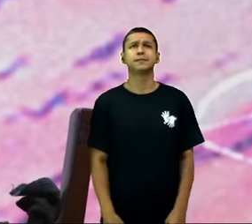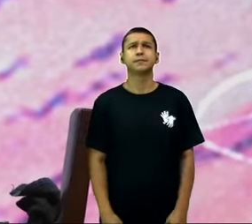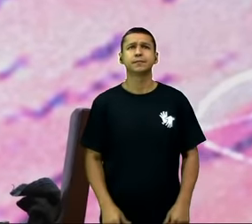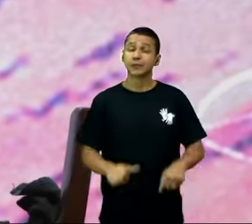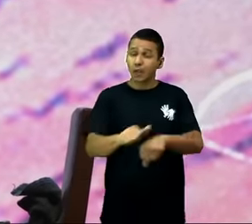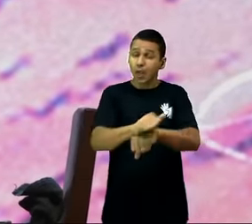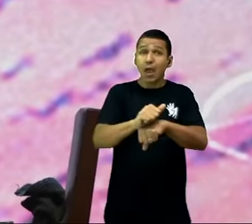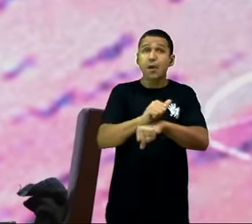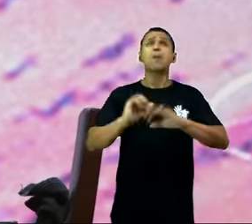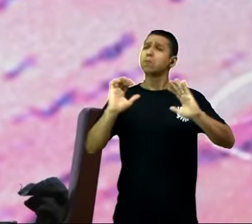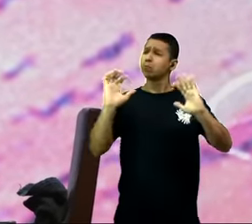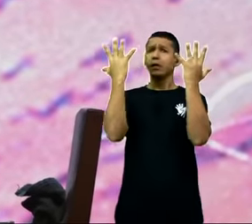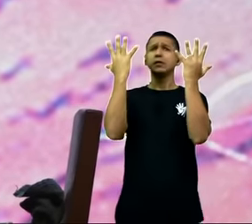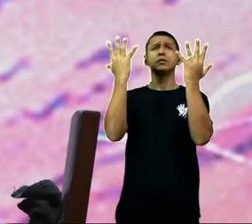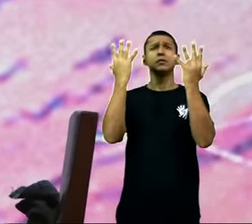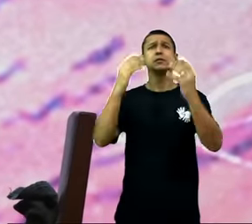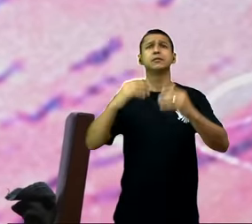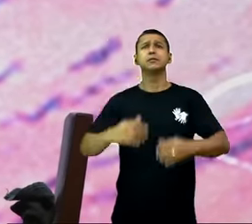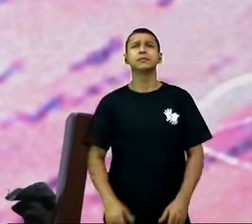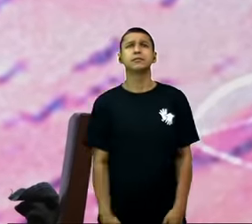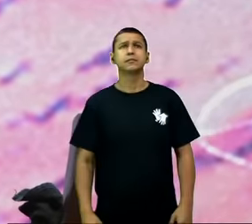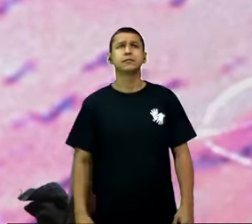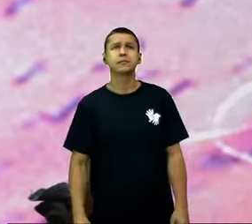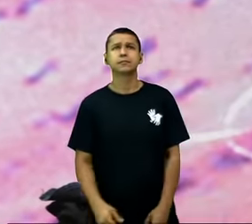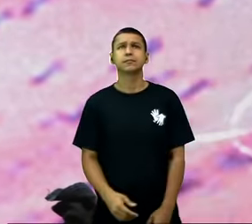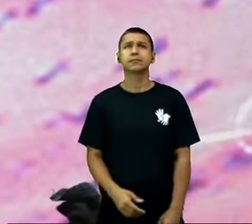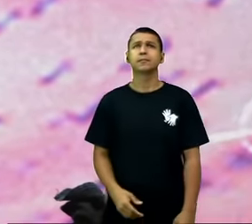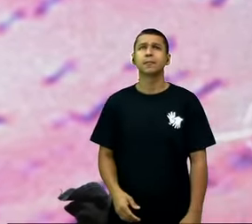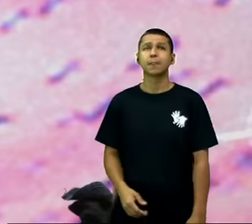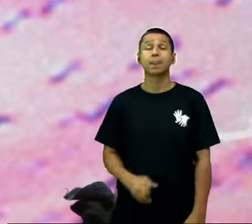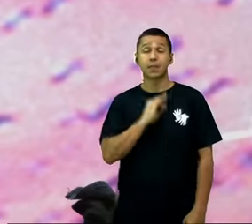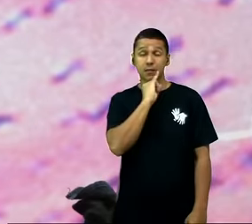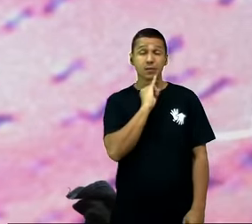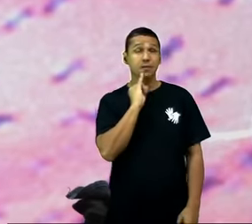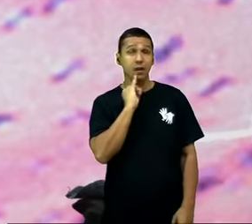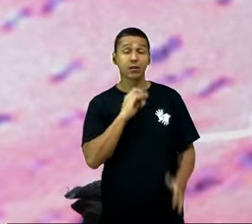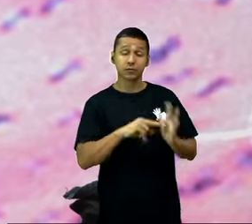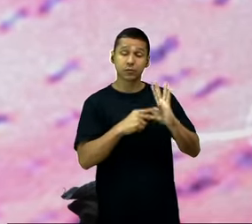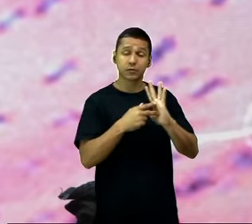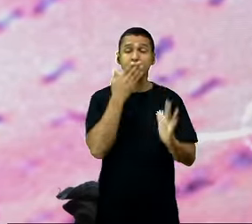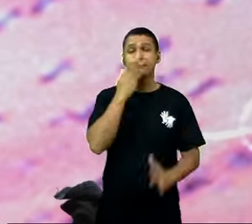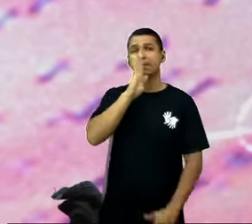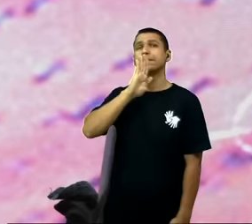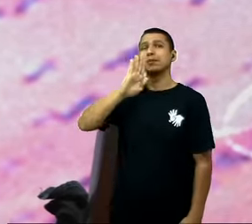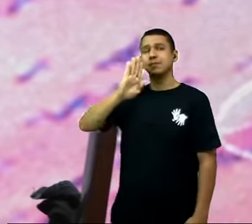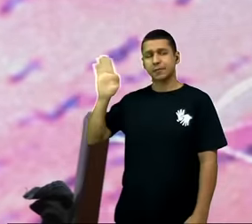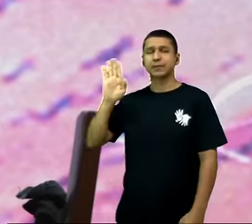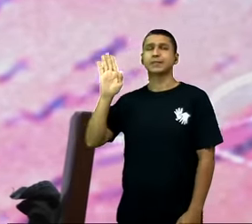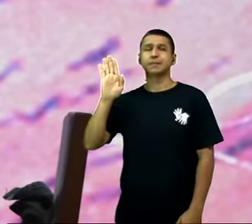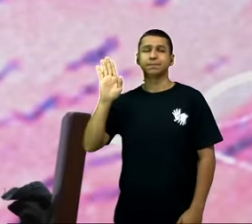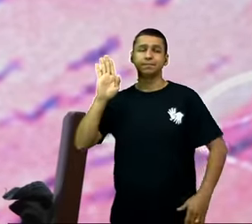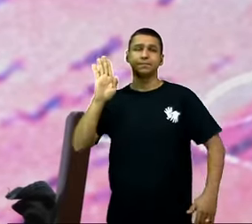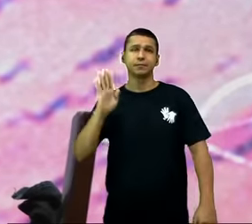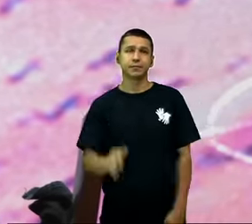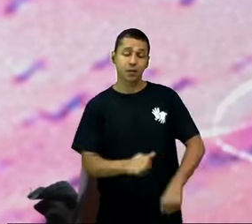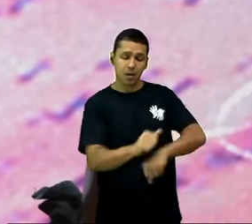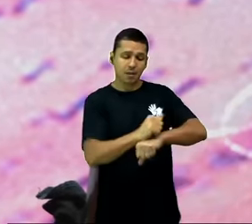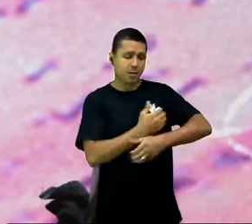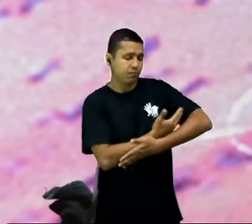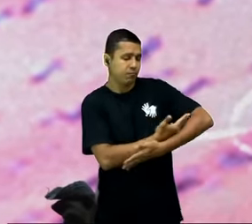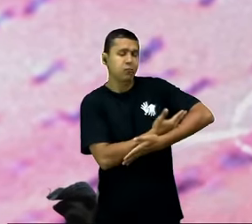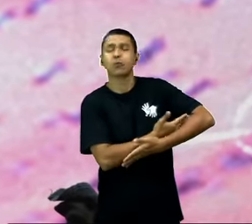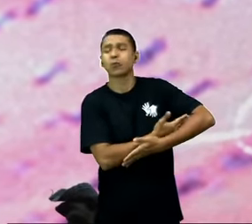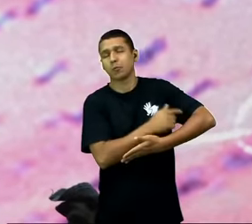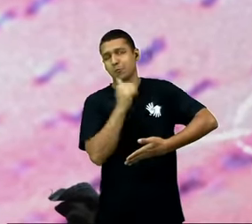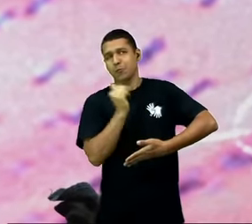Abraão está fazendo festa. A promessa nasceu. Abraão está segurando a promessa no colo. Mas sabe o